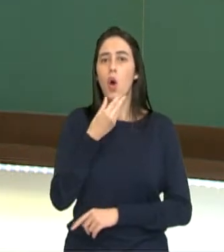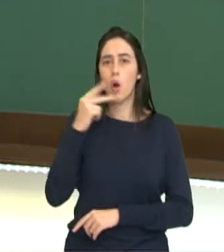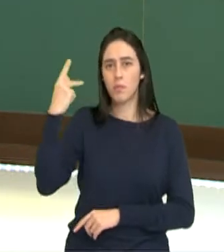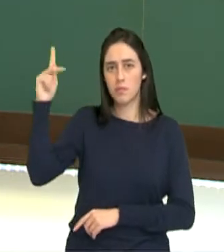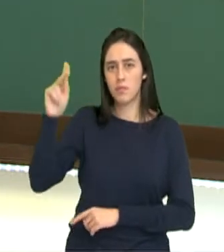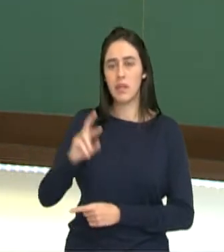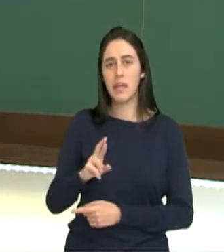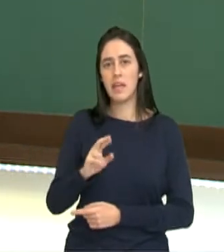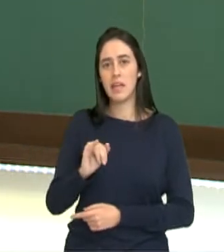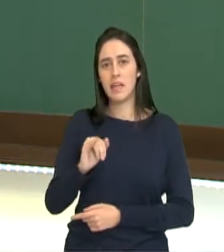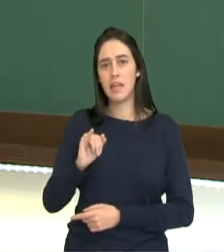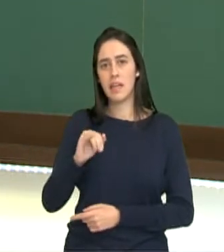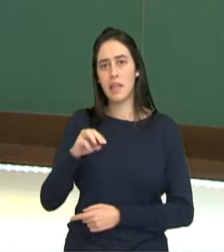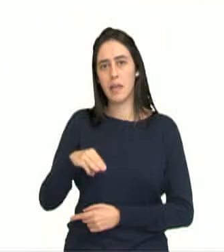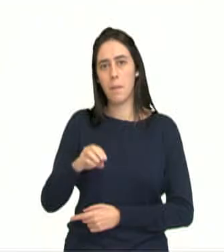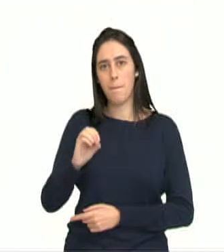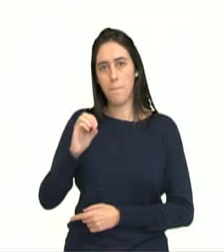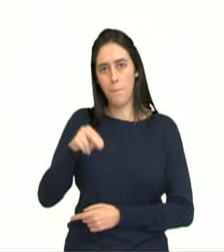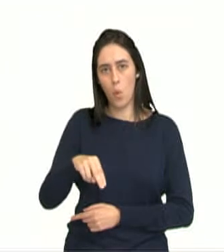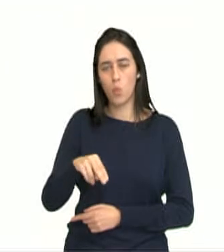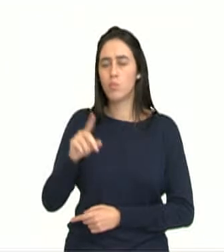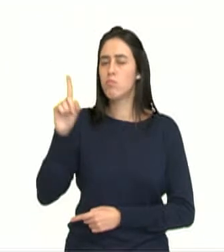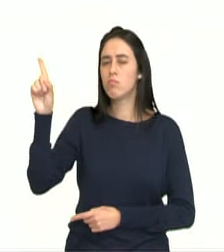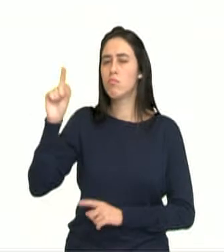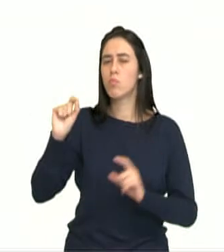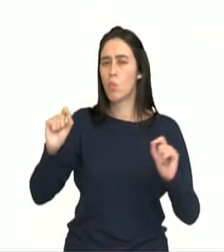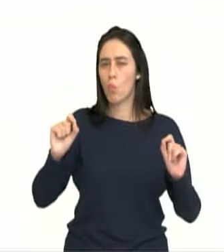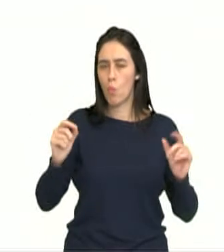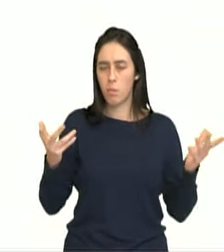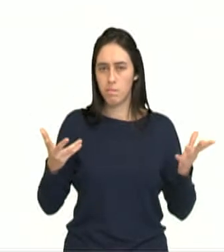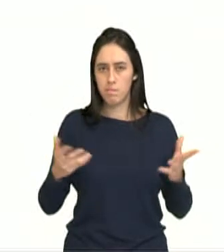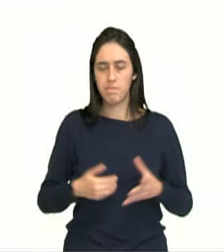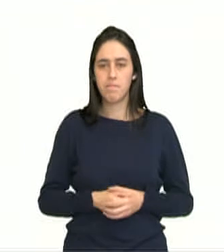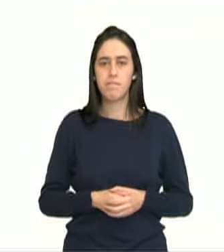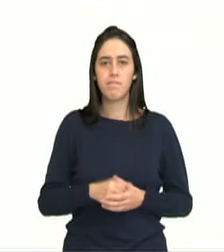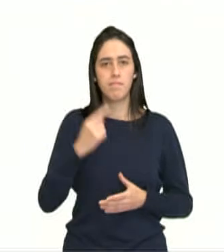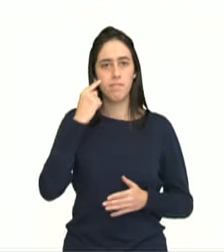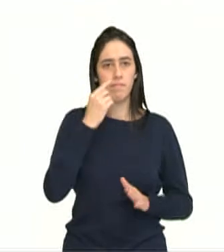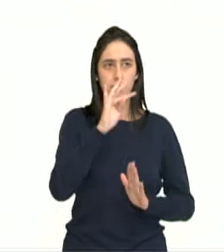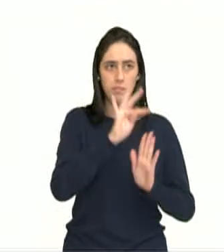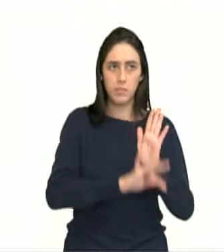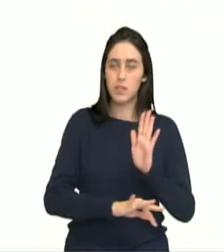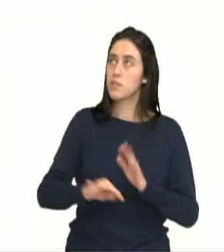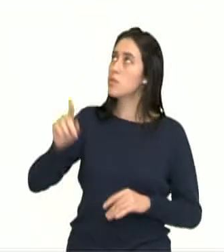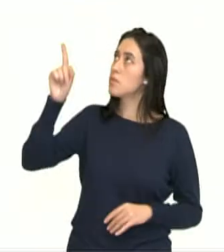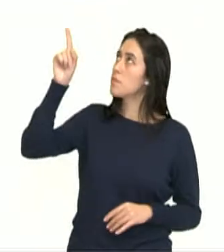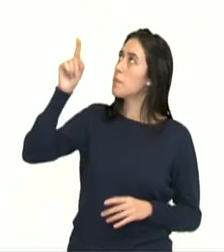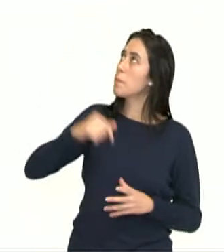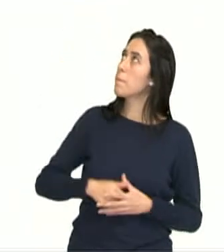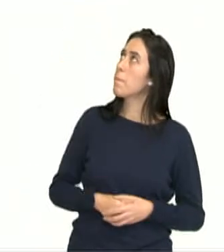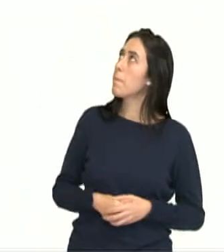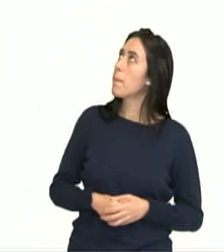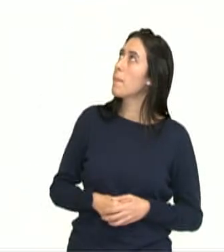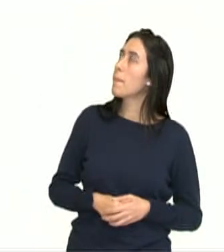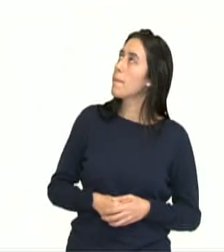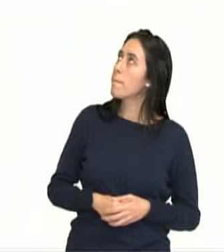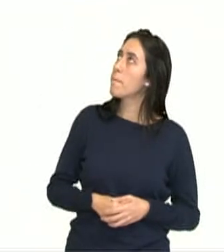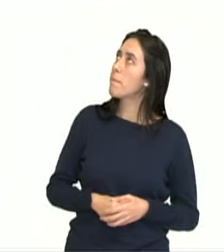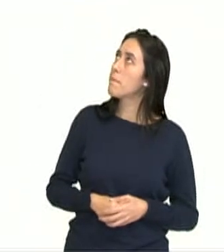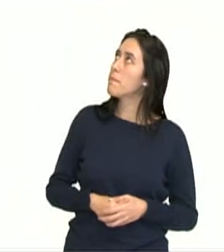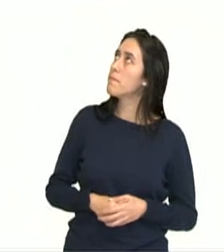Nos países todos aqui, estão essa aqui, olha só. This mural's name is Lua Diurna. It was painted in